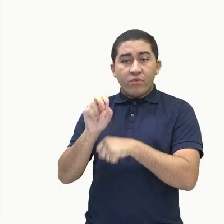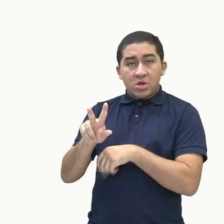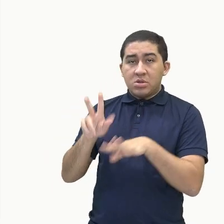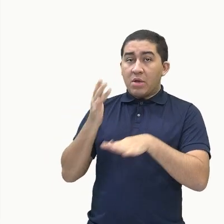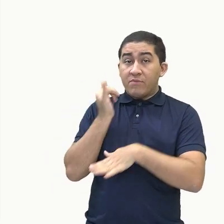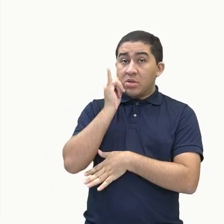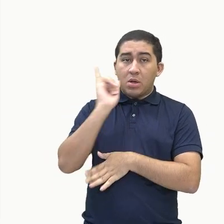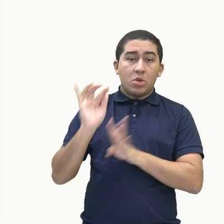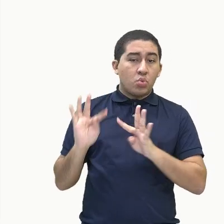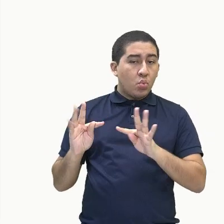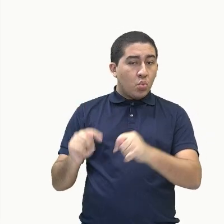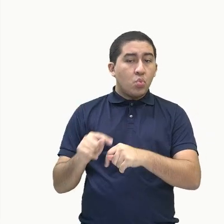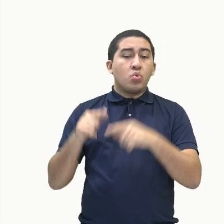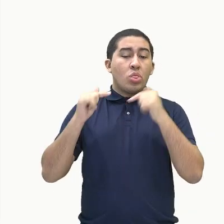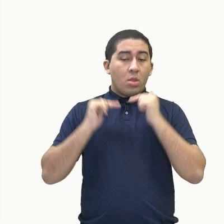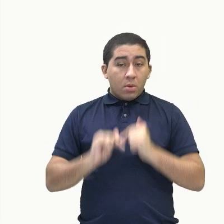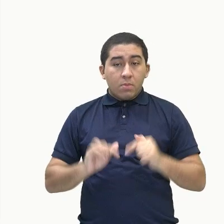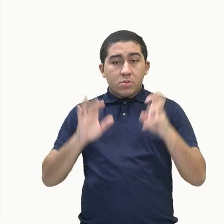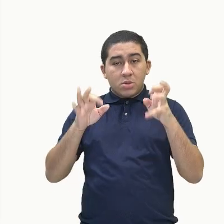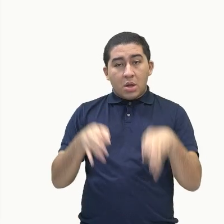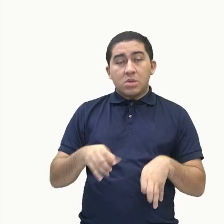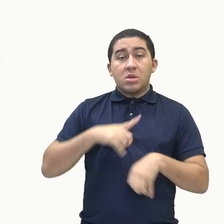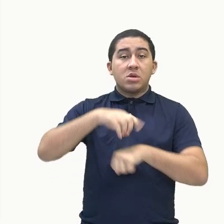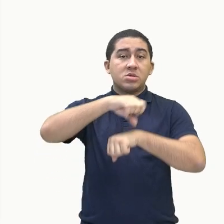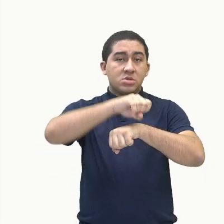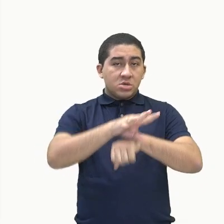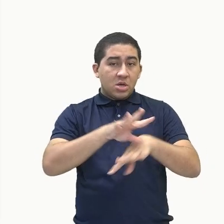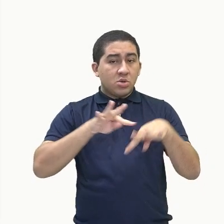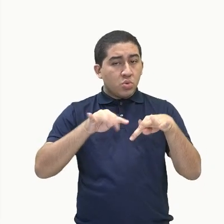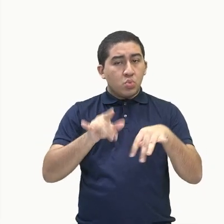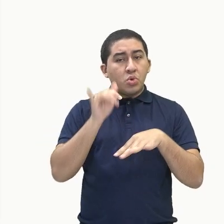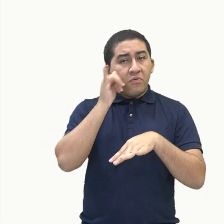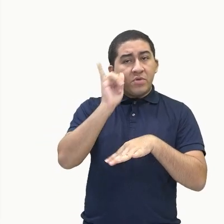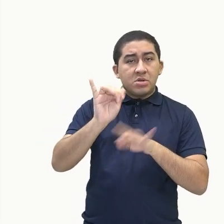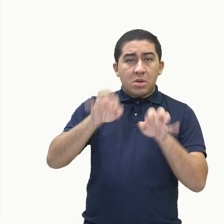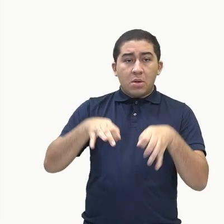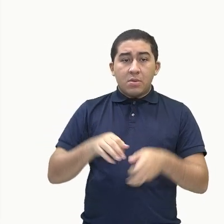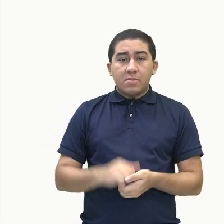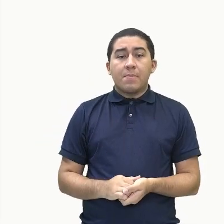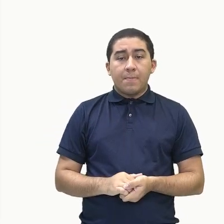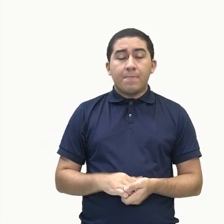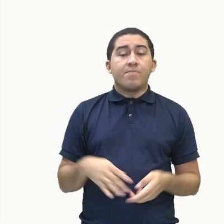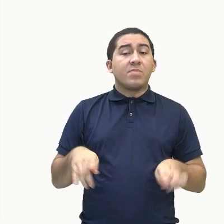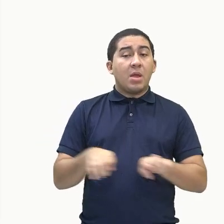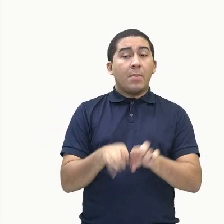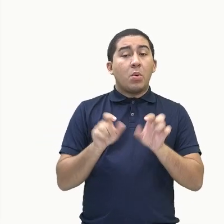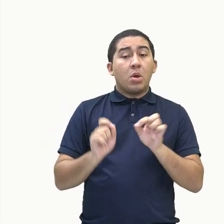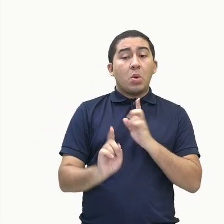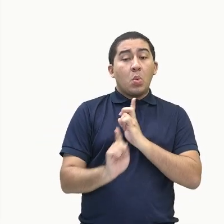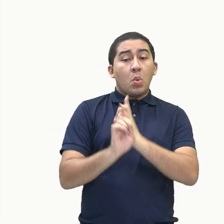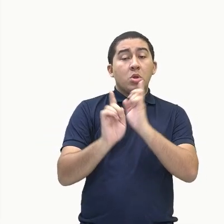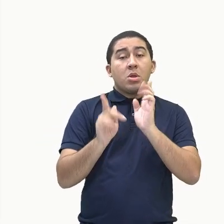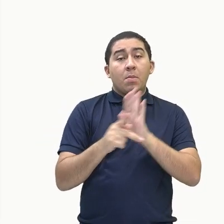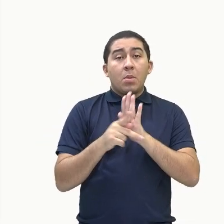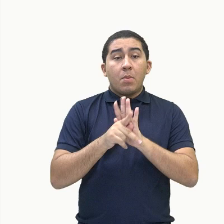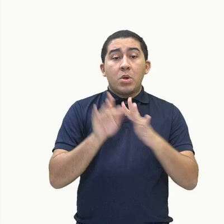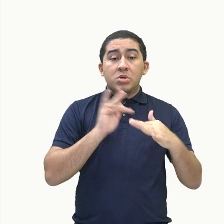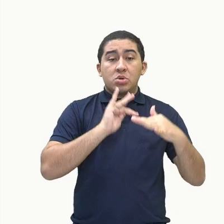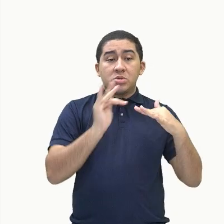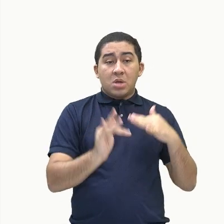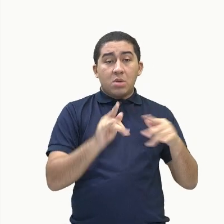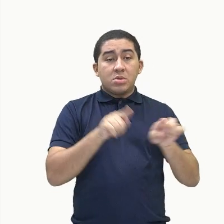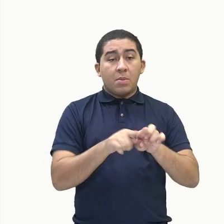coronavírus. Então, você encontra aí essas dicas de prevenção, você vai encontrar também postagem nas redes sociais